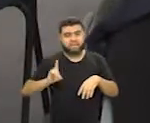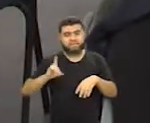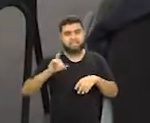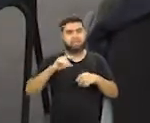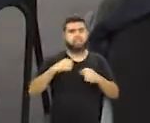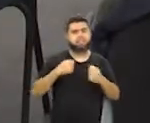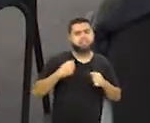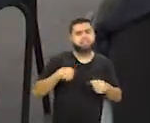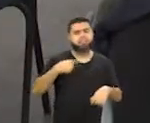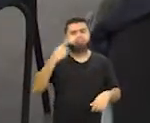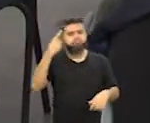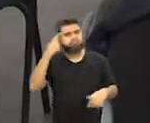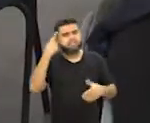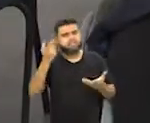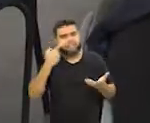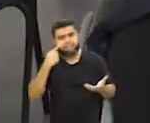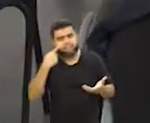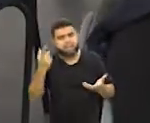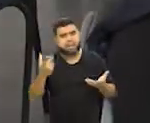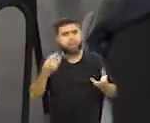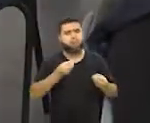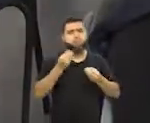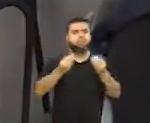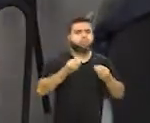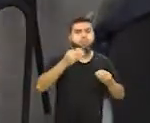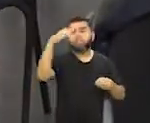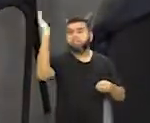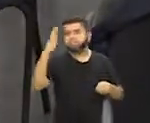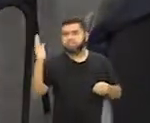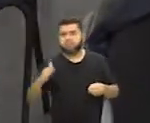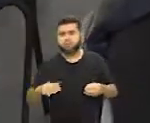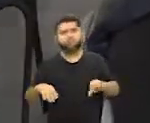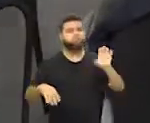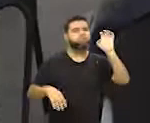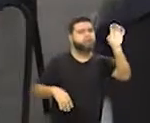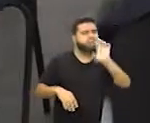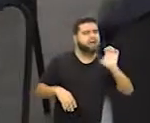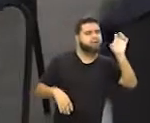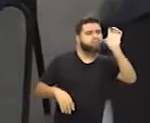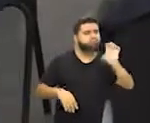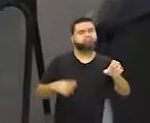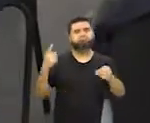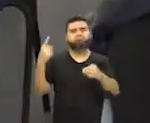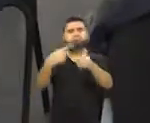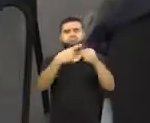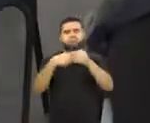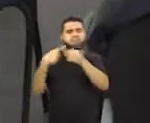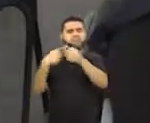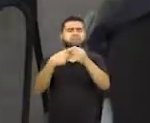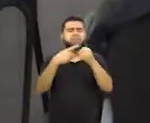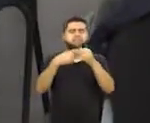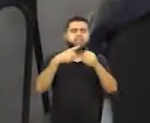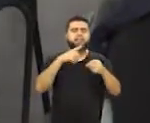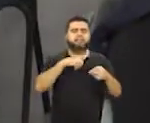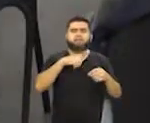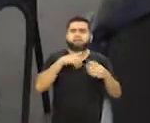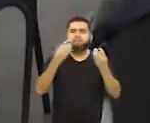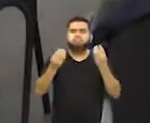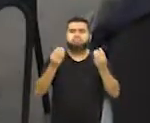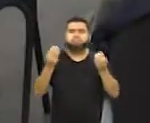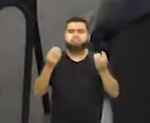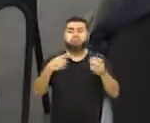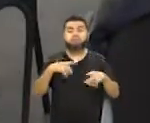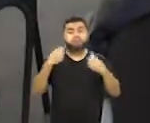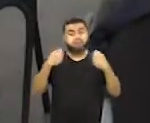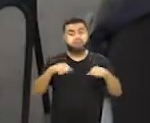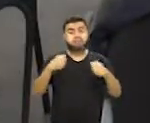país, como o Estado, como o município trata a questão, né? Com respeito necessário. E o outro ponto focado no